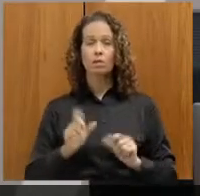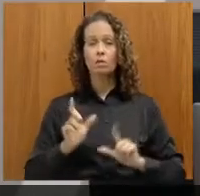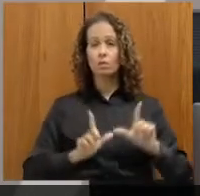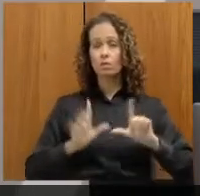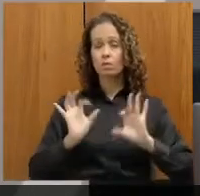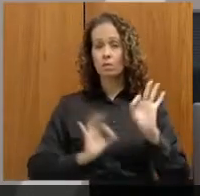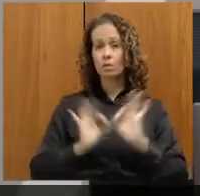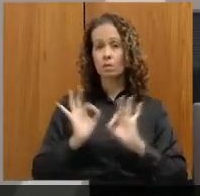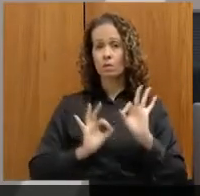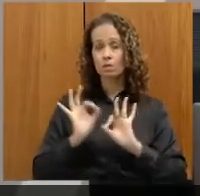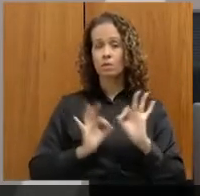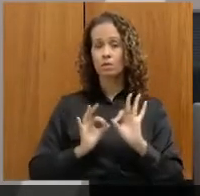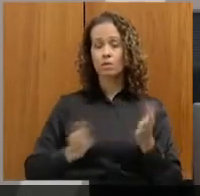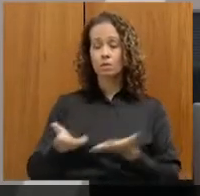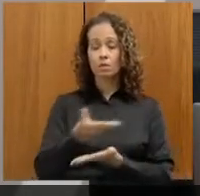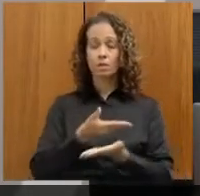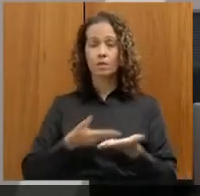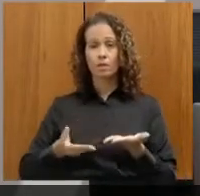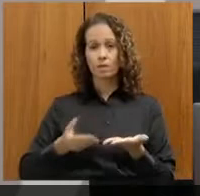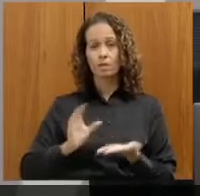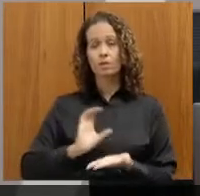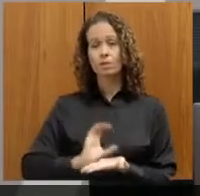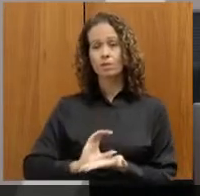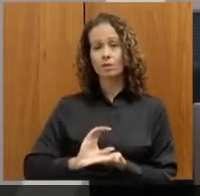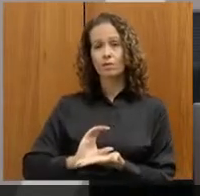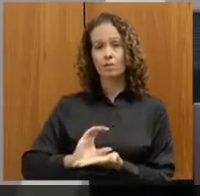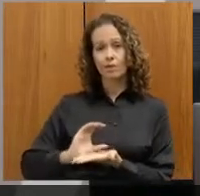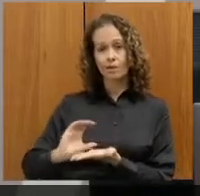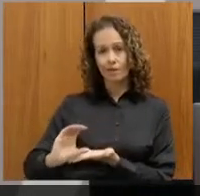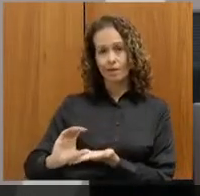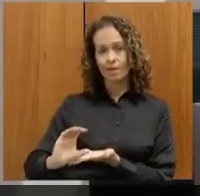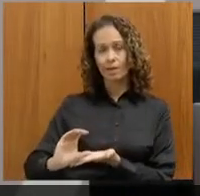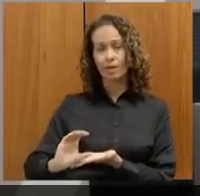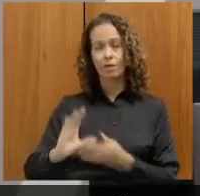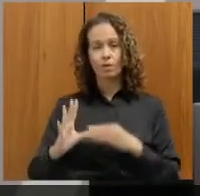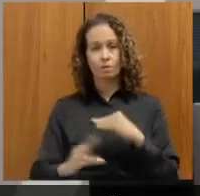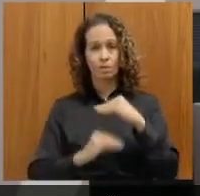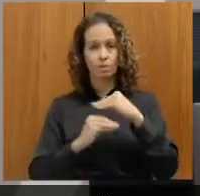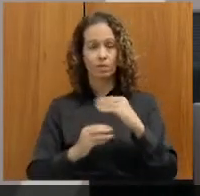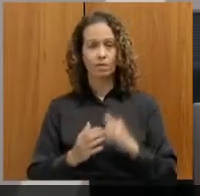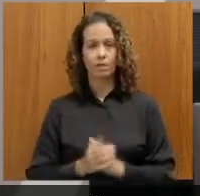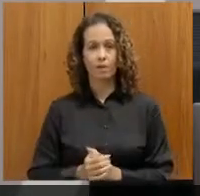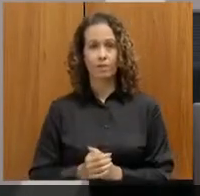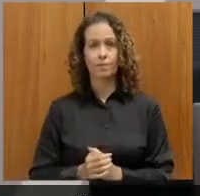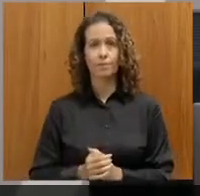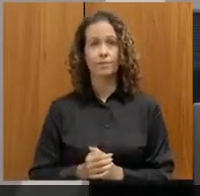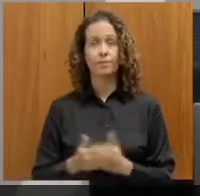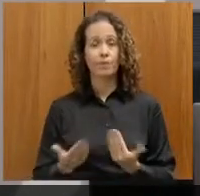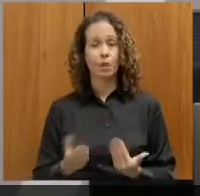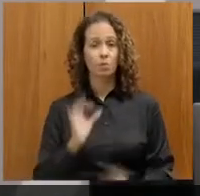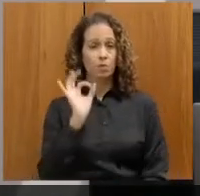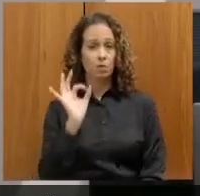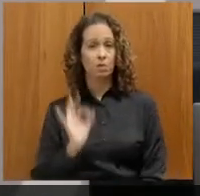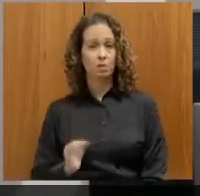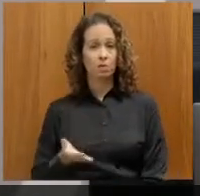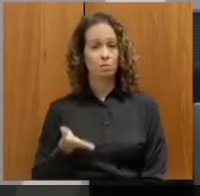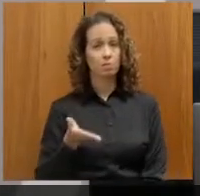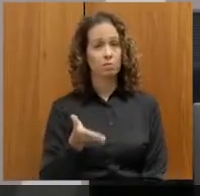de renda complementar Vinte por cento dessa renúncia poderia